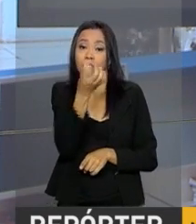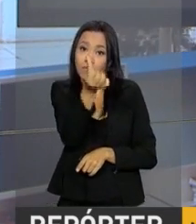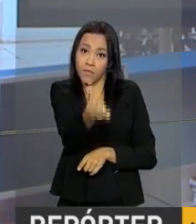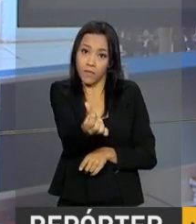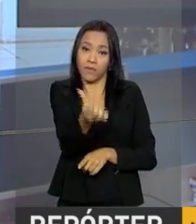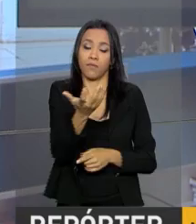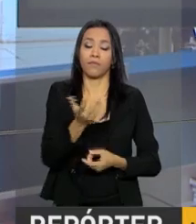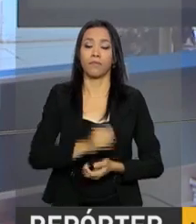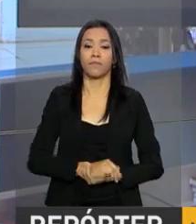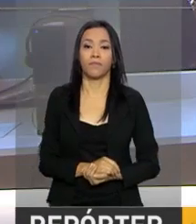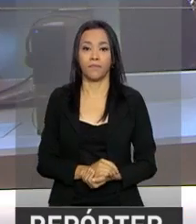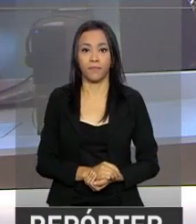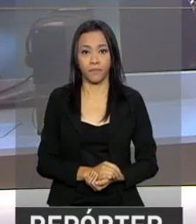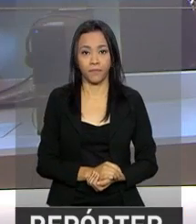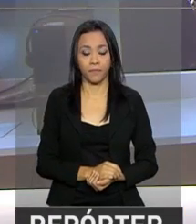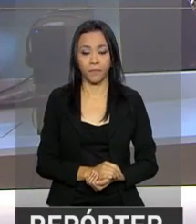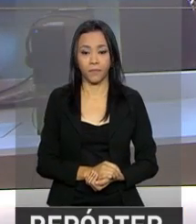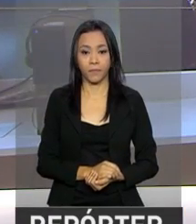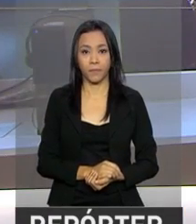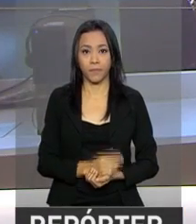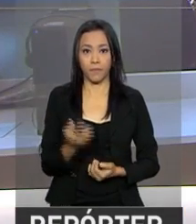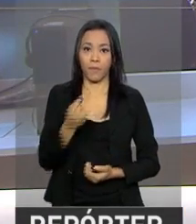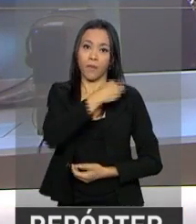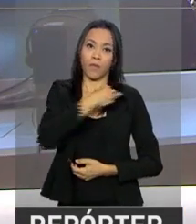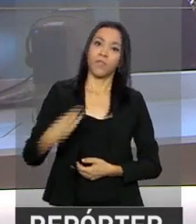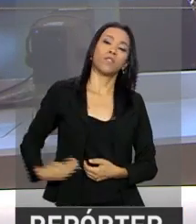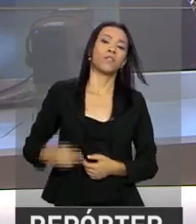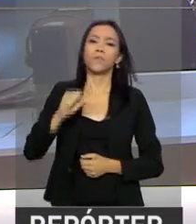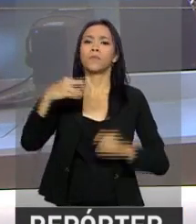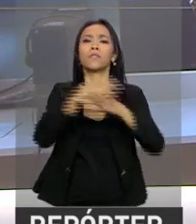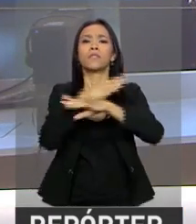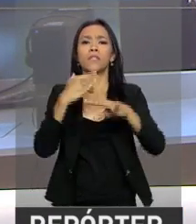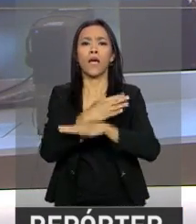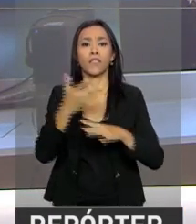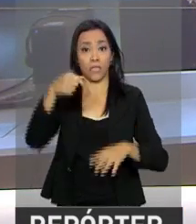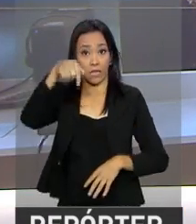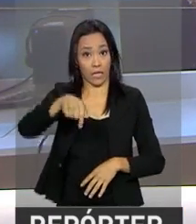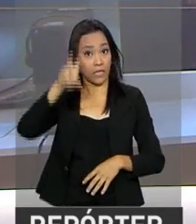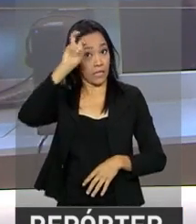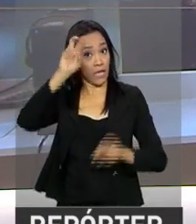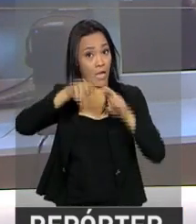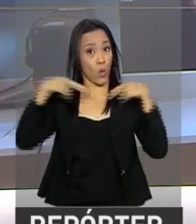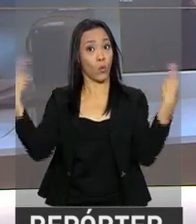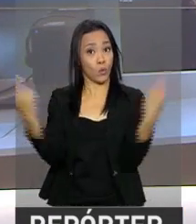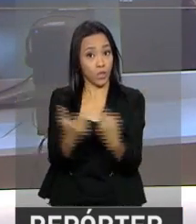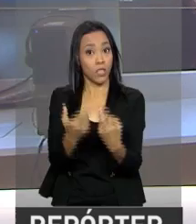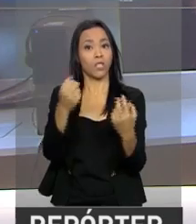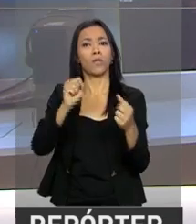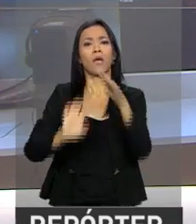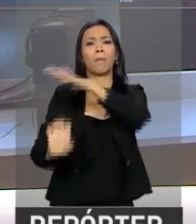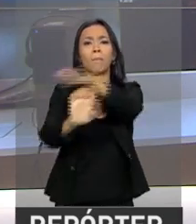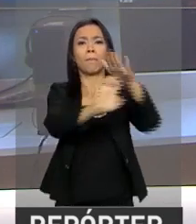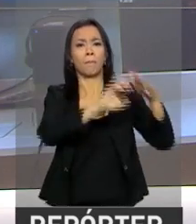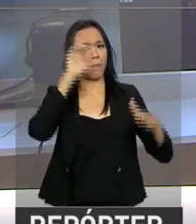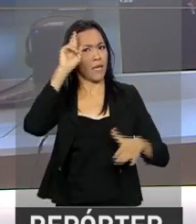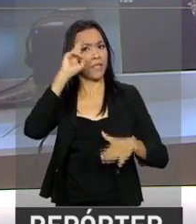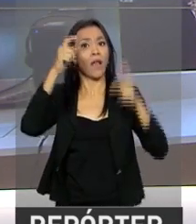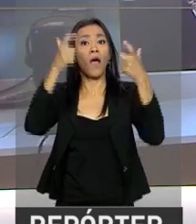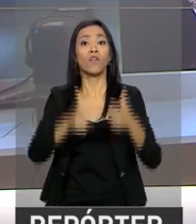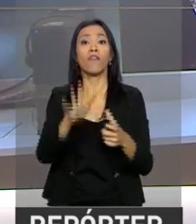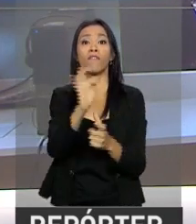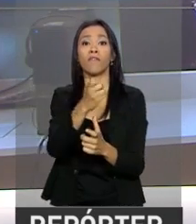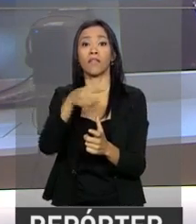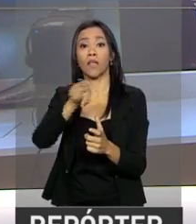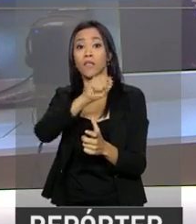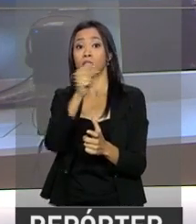146 o ministro das cidades se reuniu nesta quinta feira com empresários na sede da federação das indústrias do estado